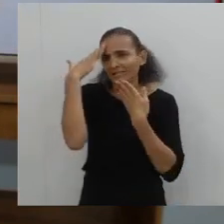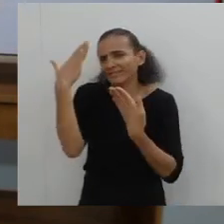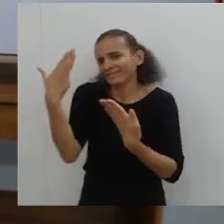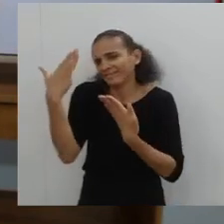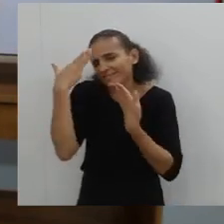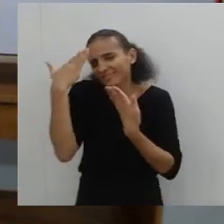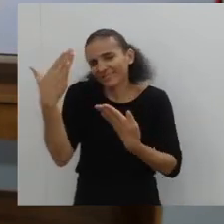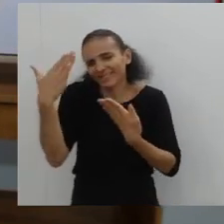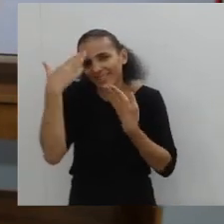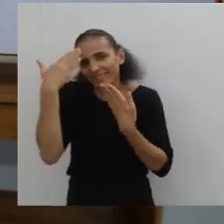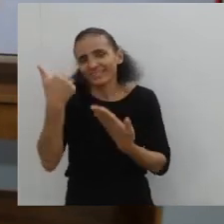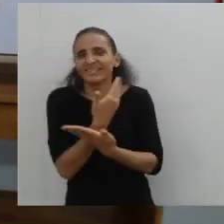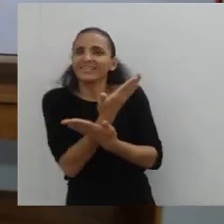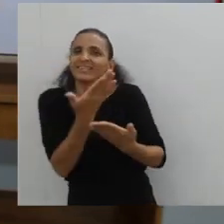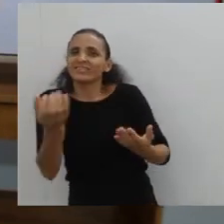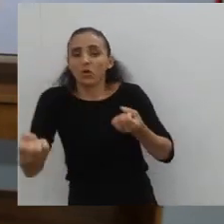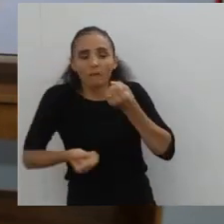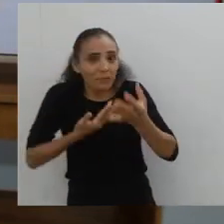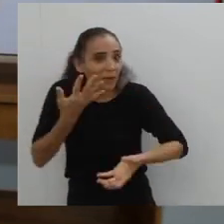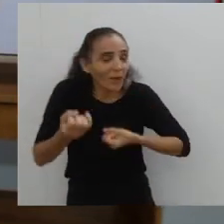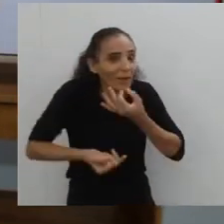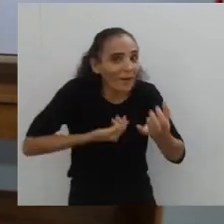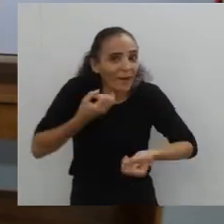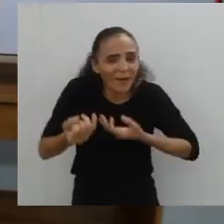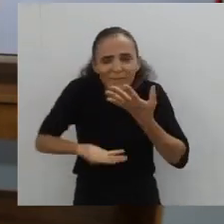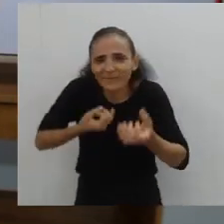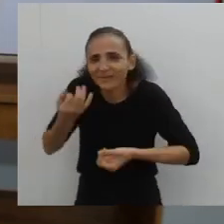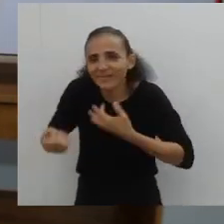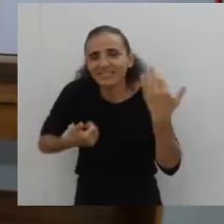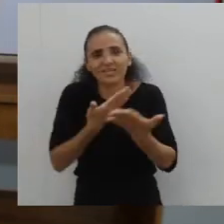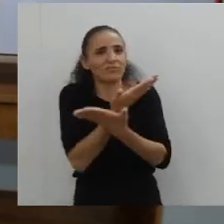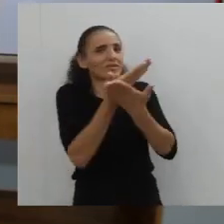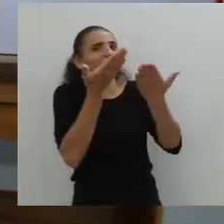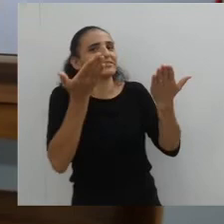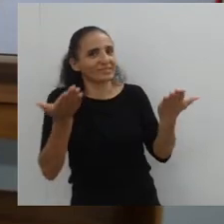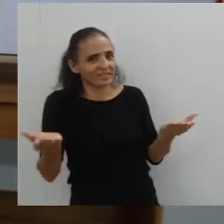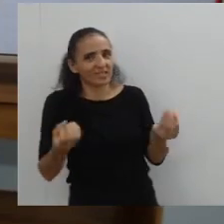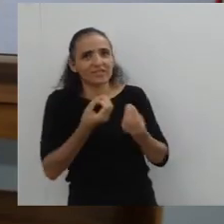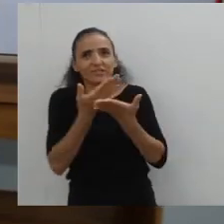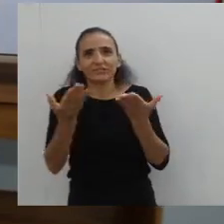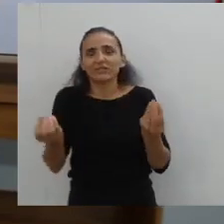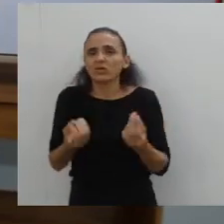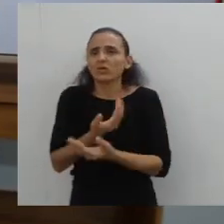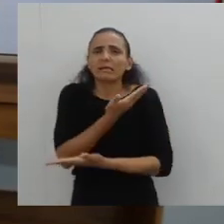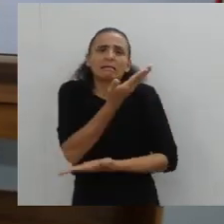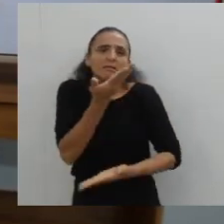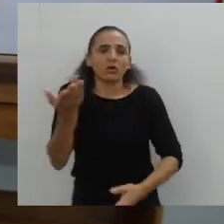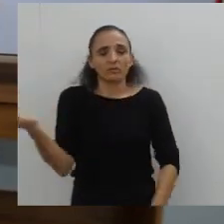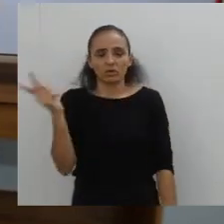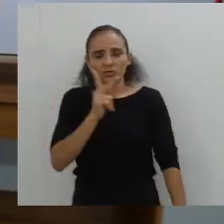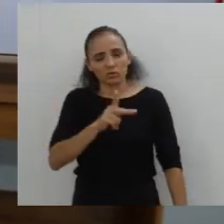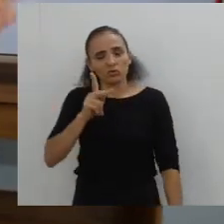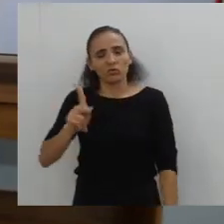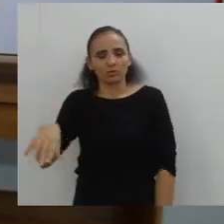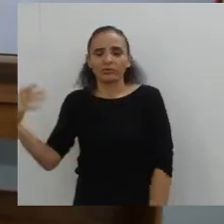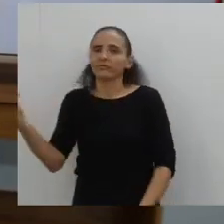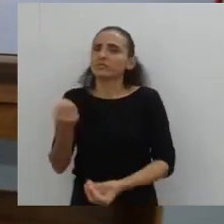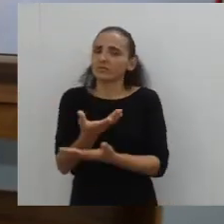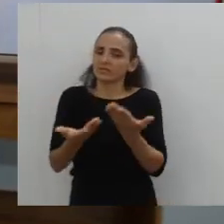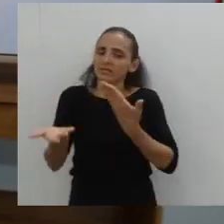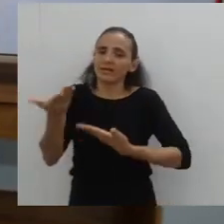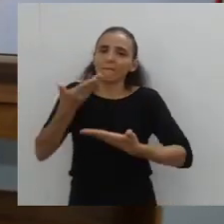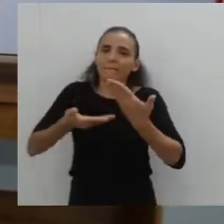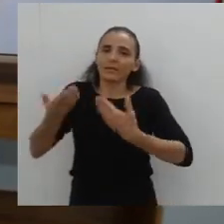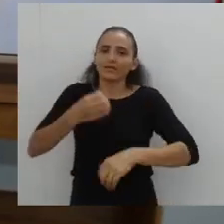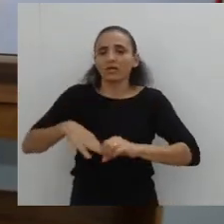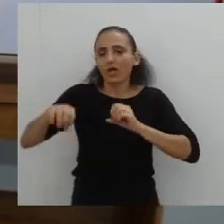deixar aqui, eu faço poema, faço poesia de cordel, eu queria deixar um poema aqui no final, em nome de todos os professores e de todos que fazem